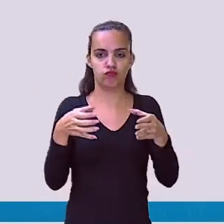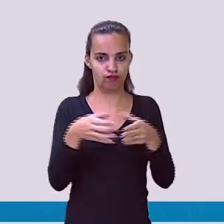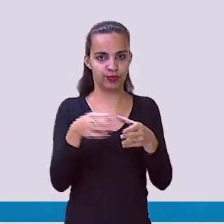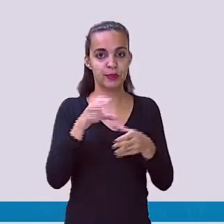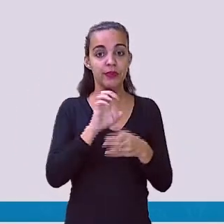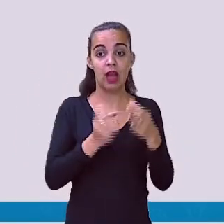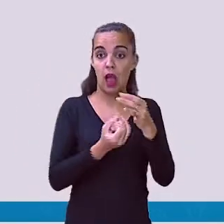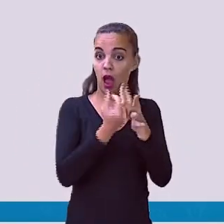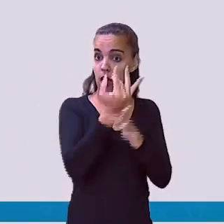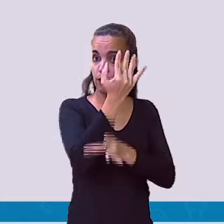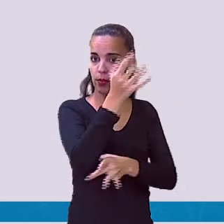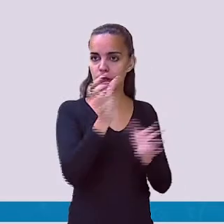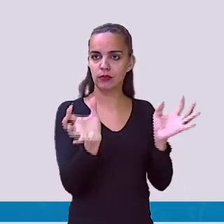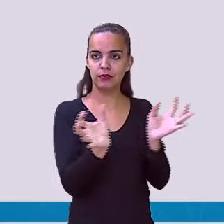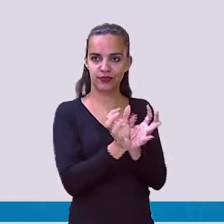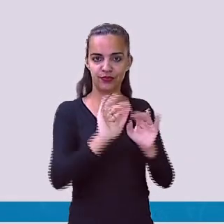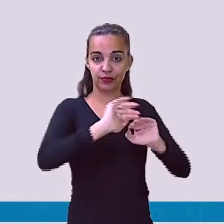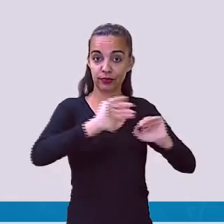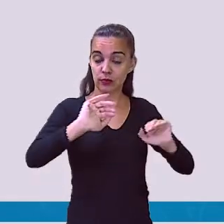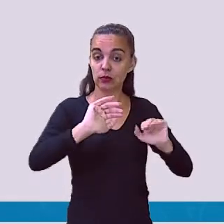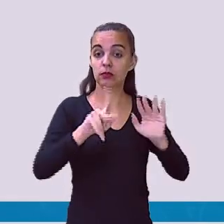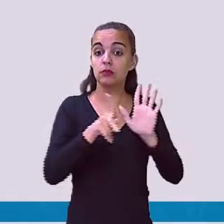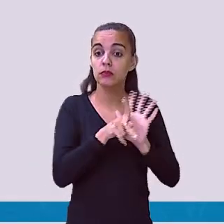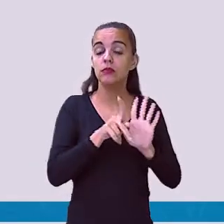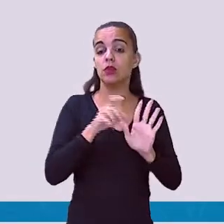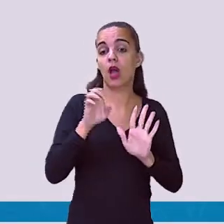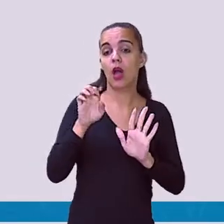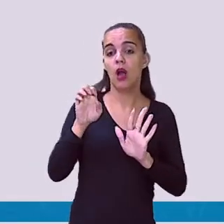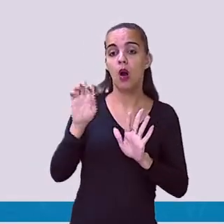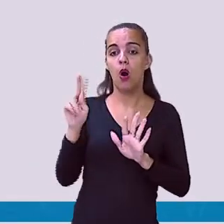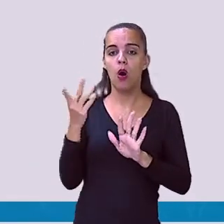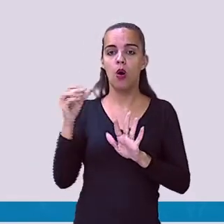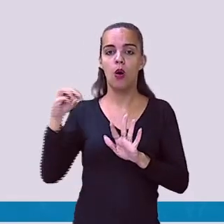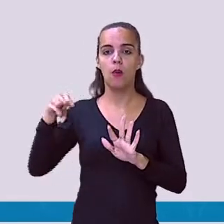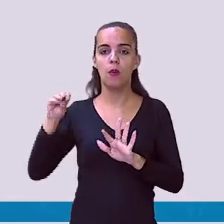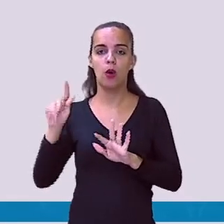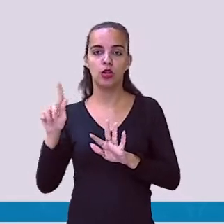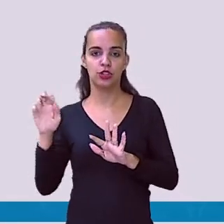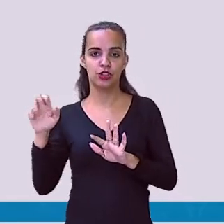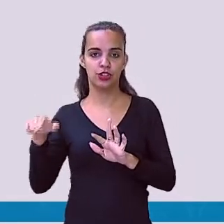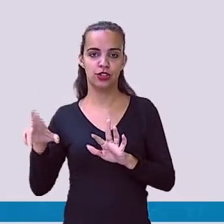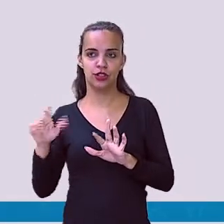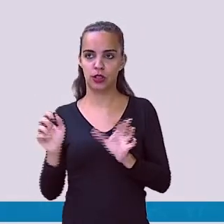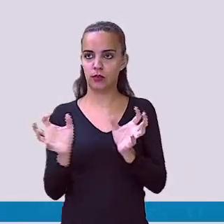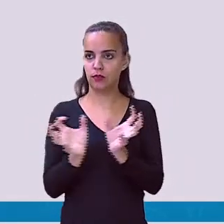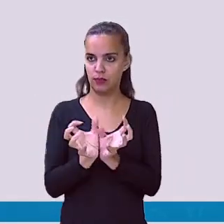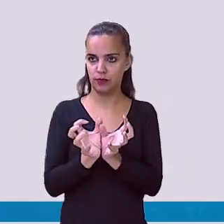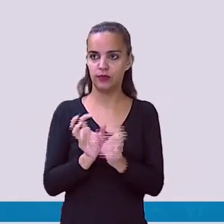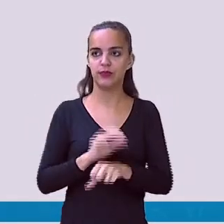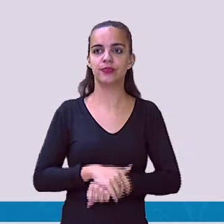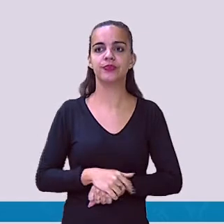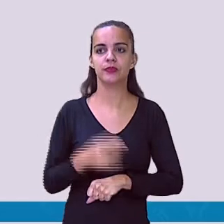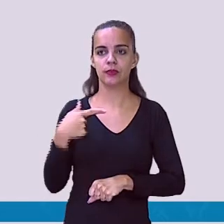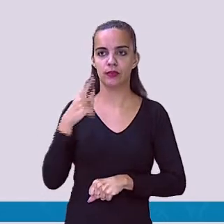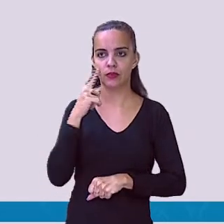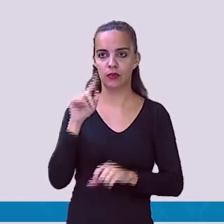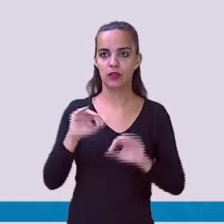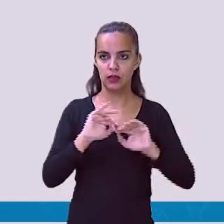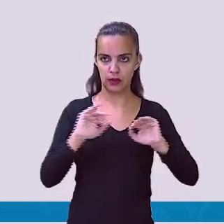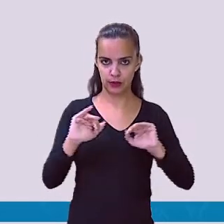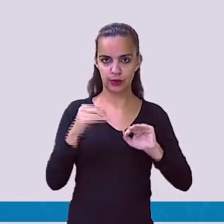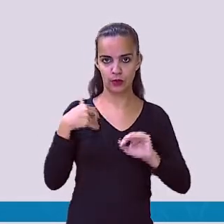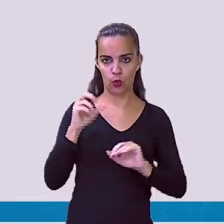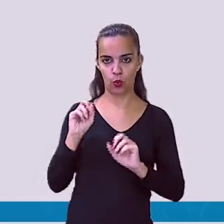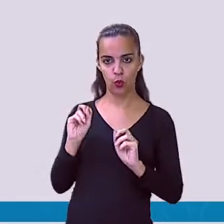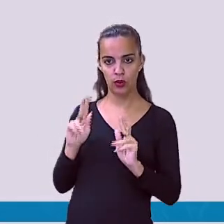de mistura homogênea entre líquido e sólido, e eu não vou recolher o